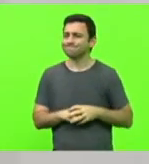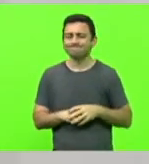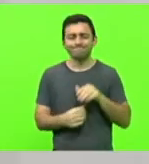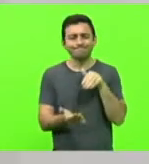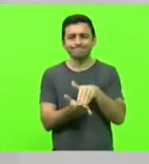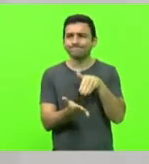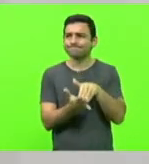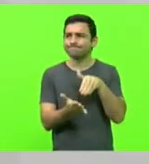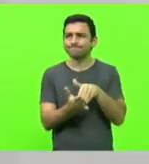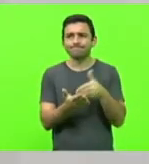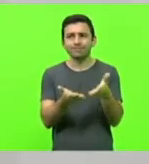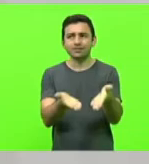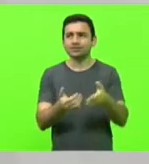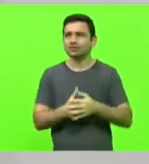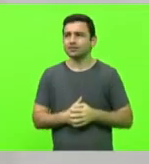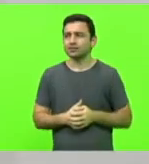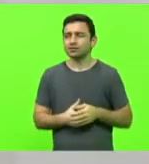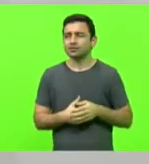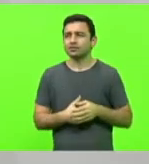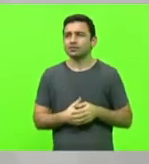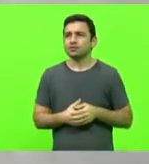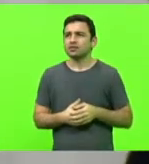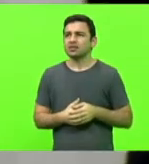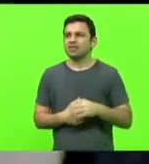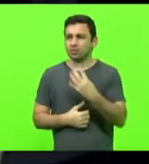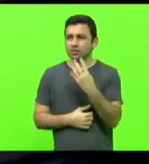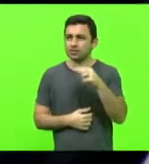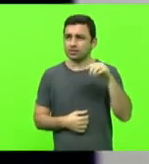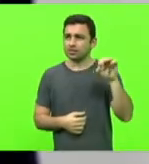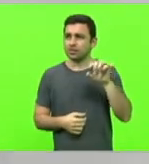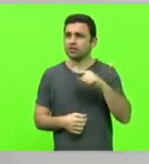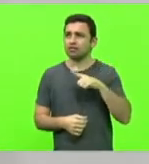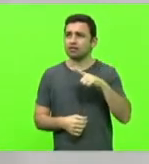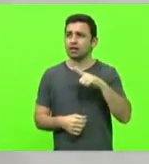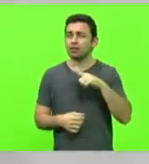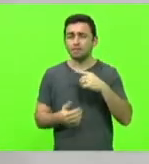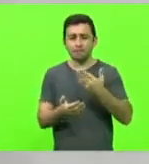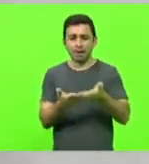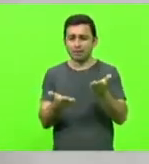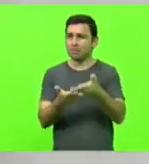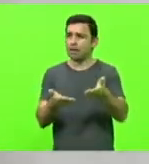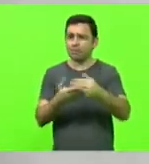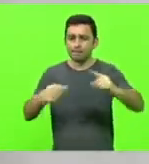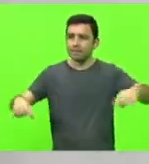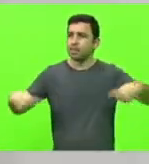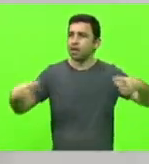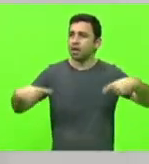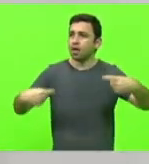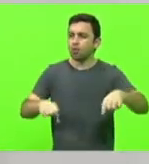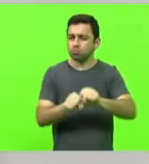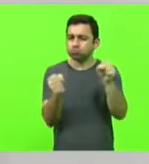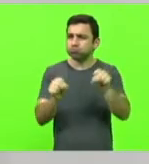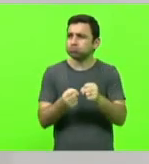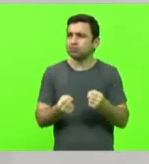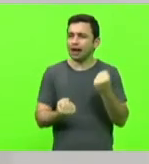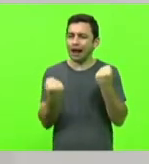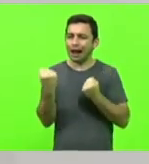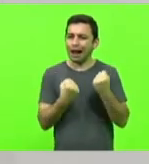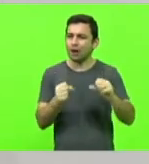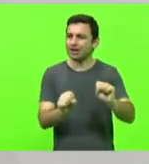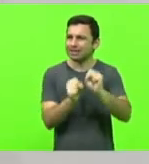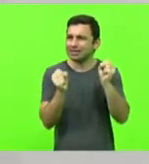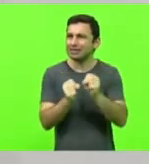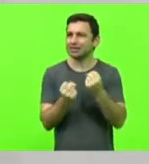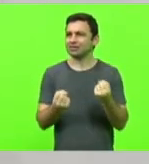Alto Vale, pela 470, deixa lá um, dois pneus, deixa o carro arrebentado, é vítima